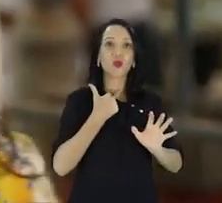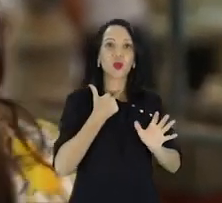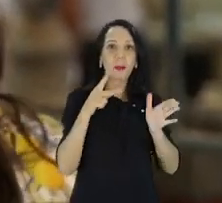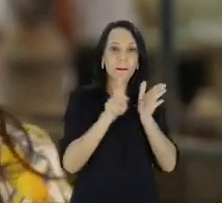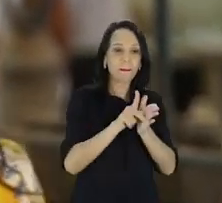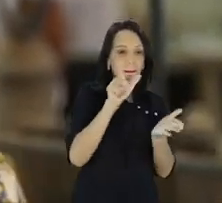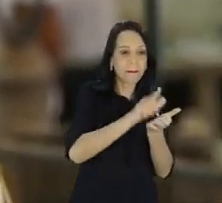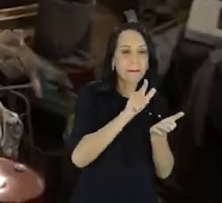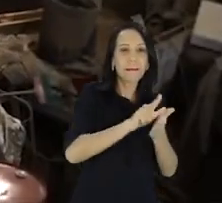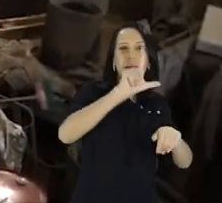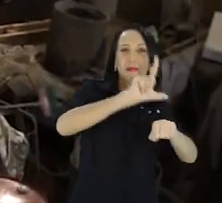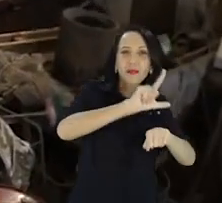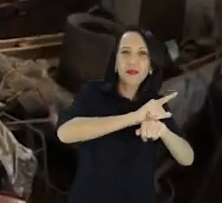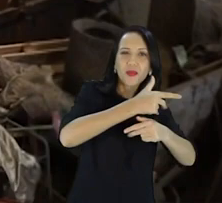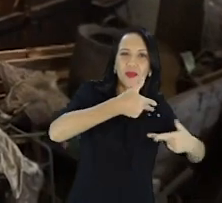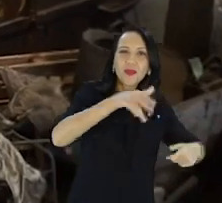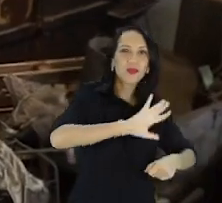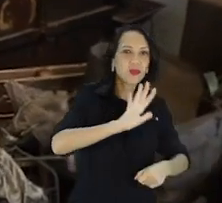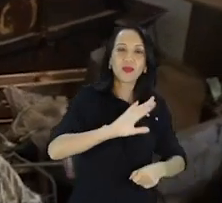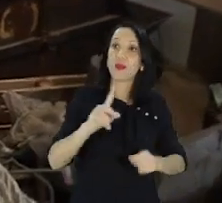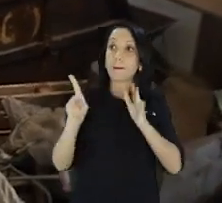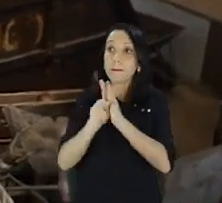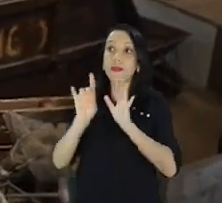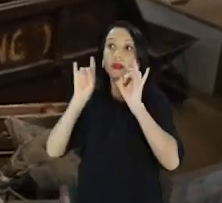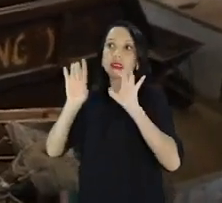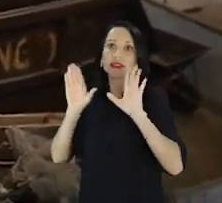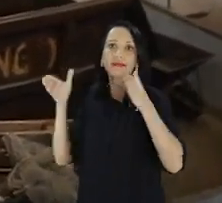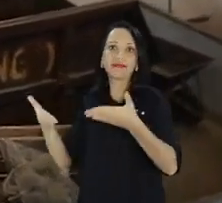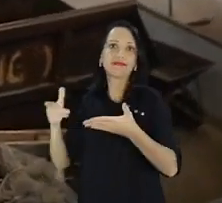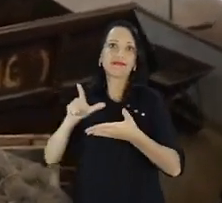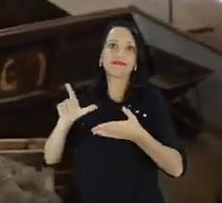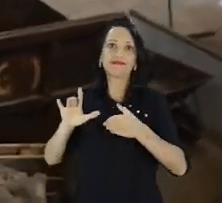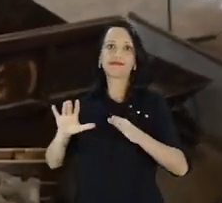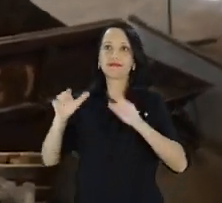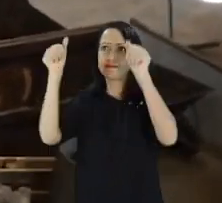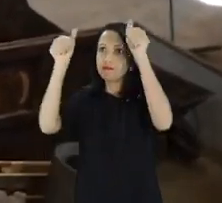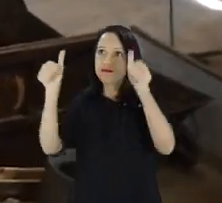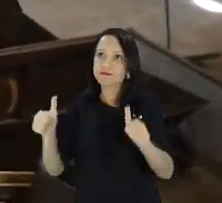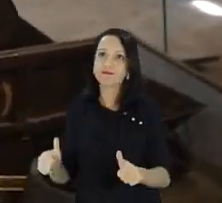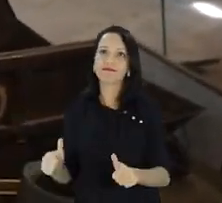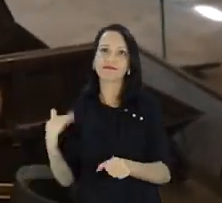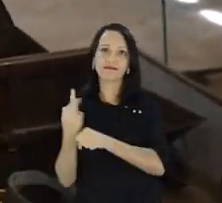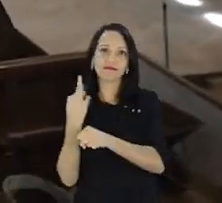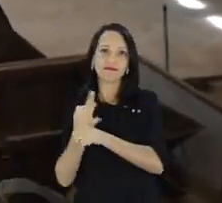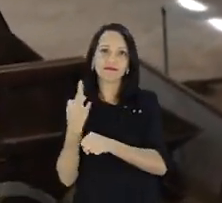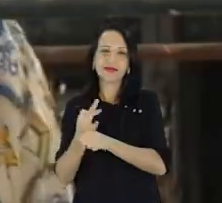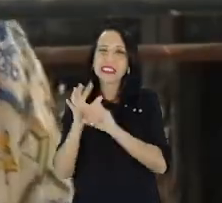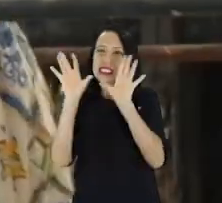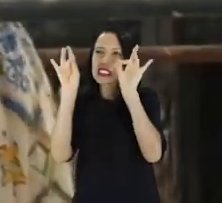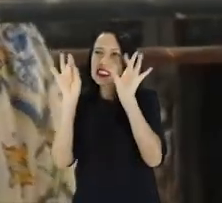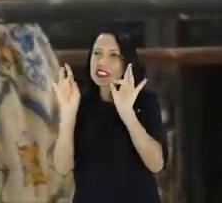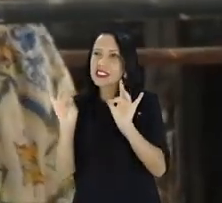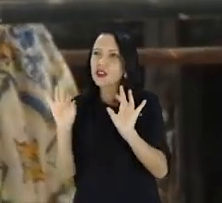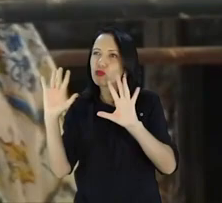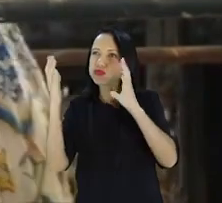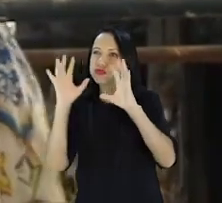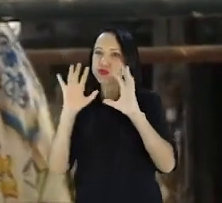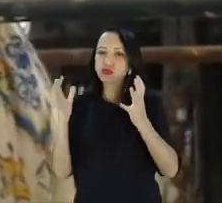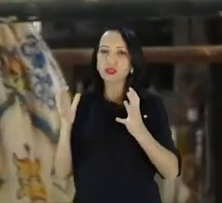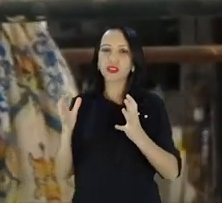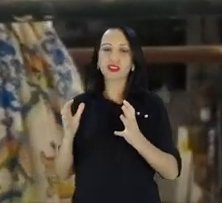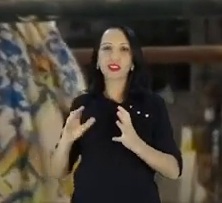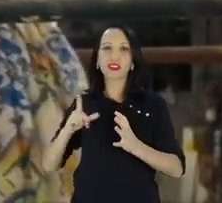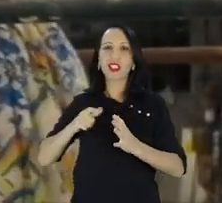que ser um isopor específico para fazer esse tipo de escultura né que seja resistente e detalhado ao mesmo tempo e resolvi fazer toda acabamento na mão